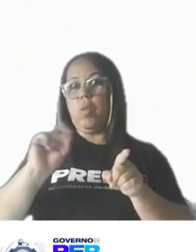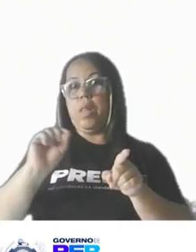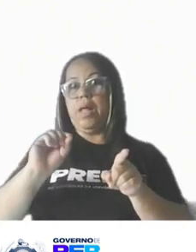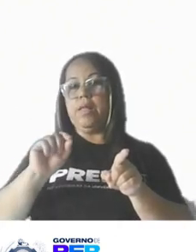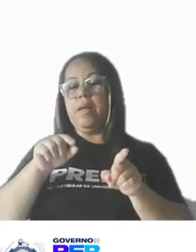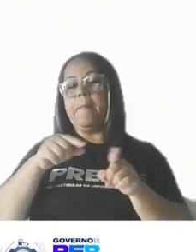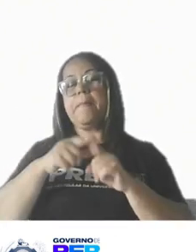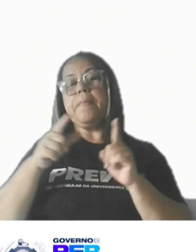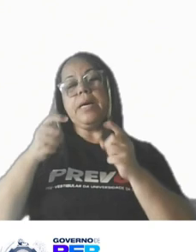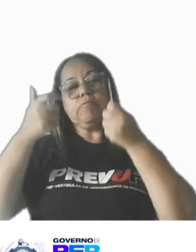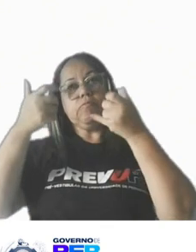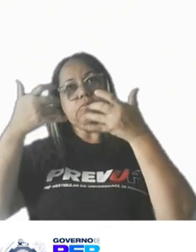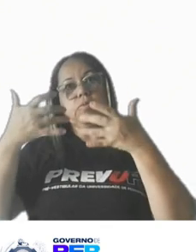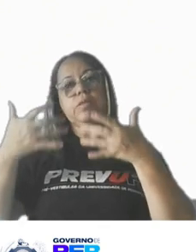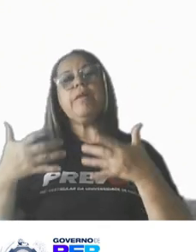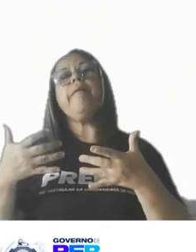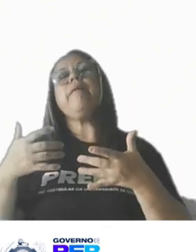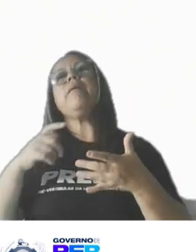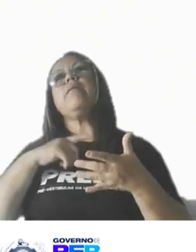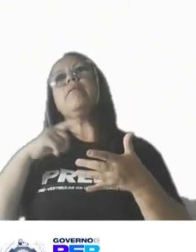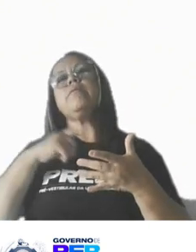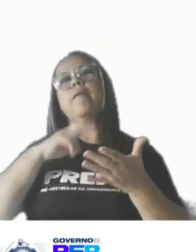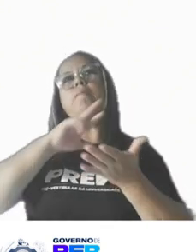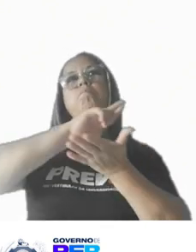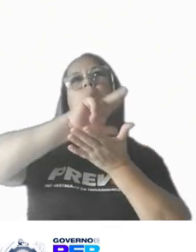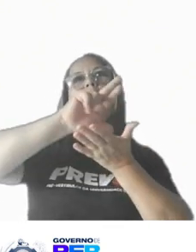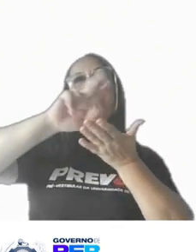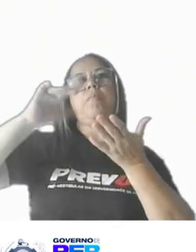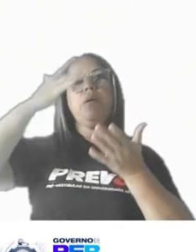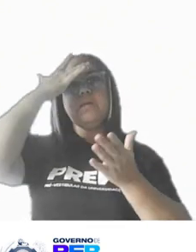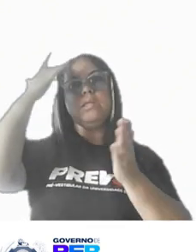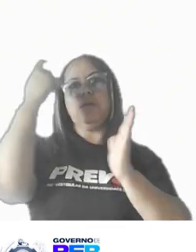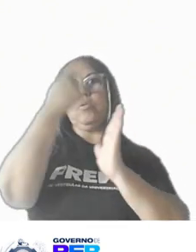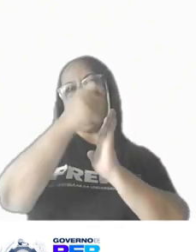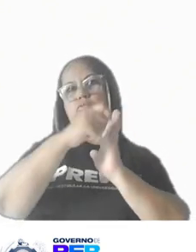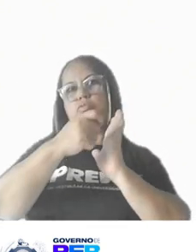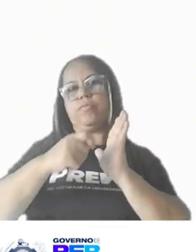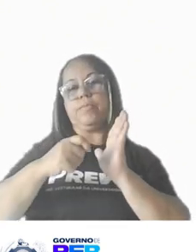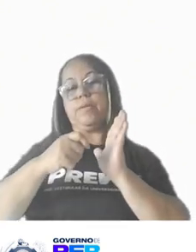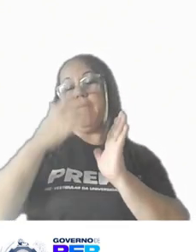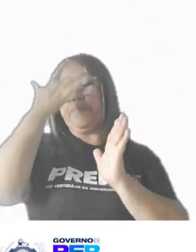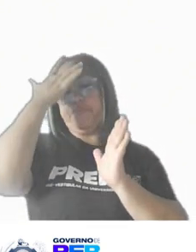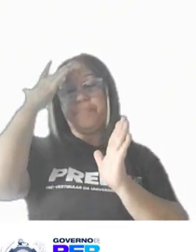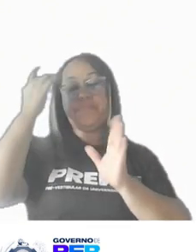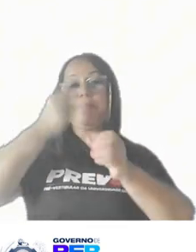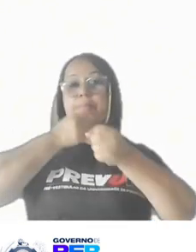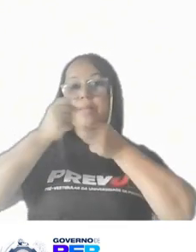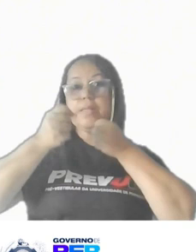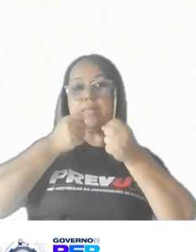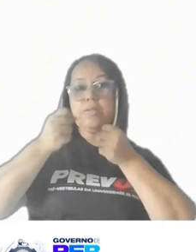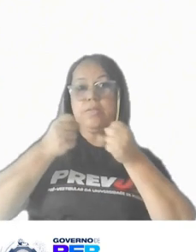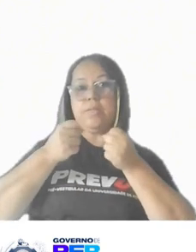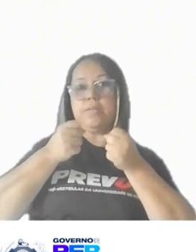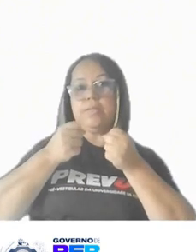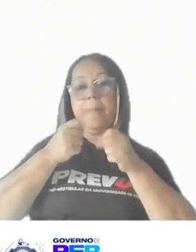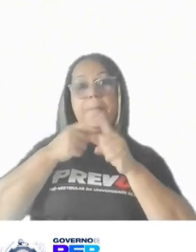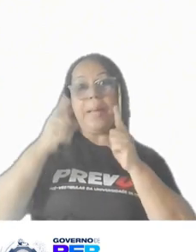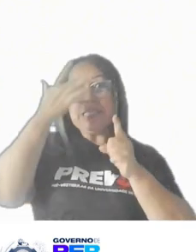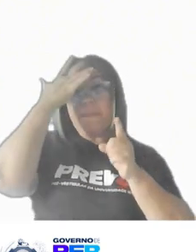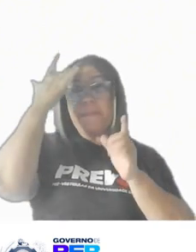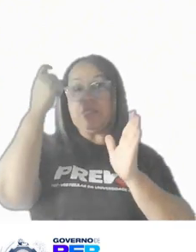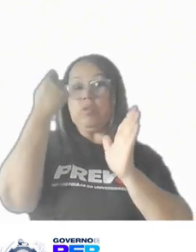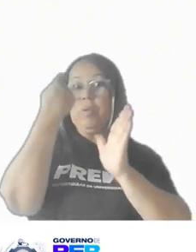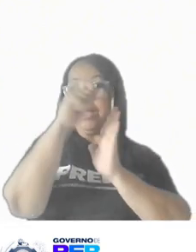entrevista coletiva, mas ela estava cercada ali de jornalistas. Como o autor do texto, a pessoa que